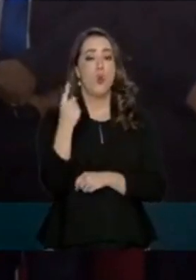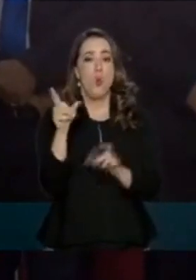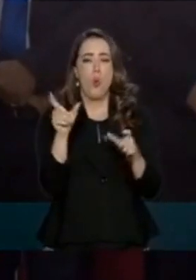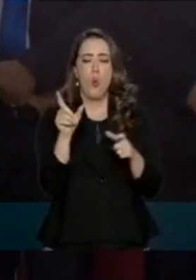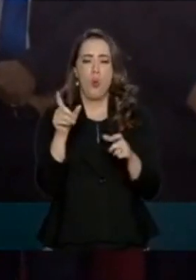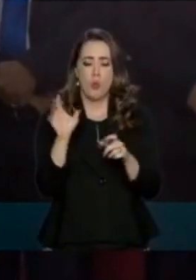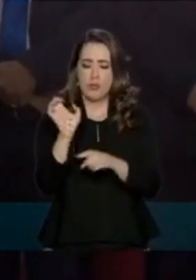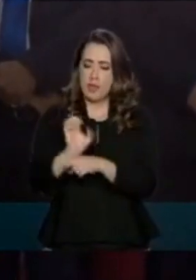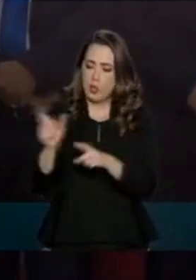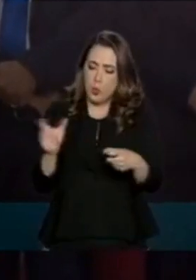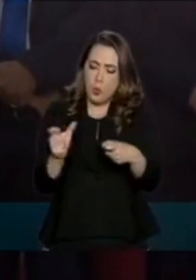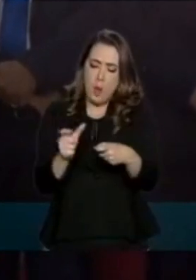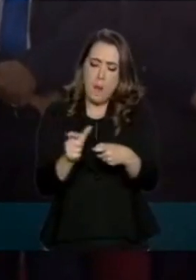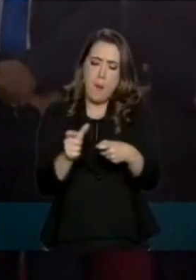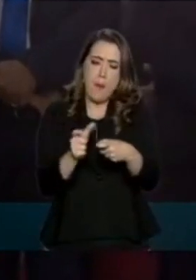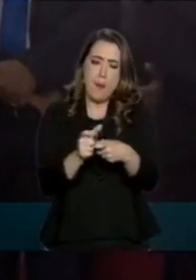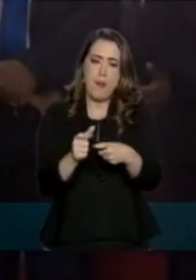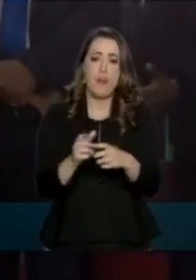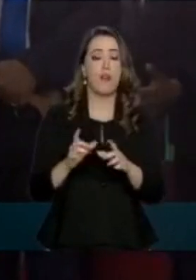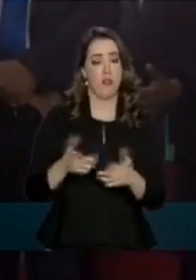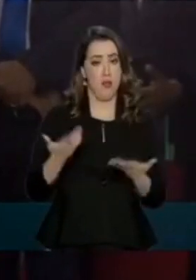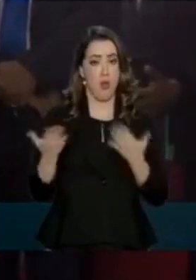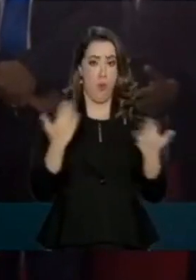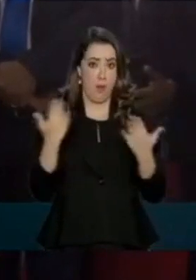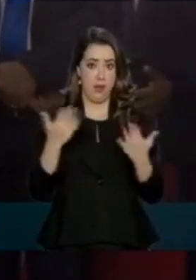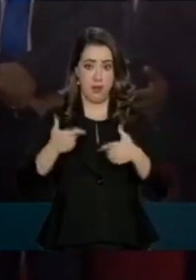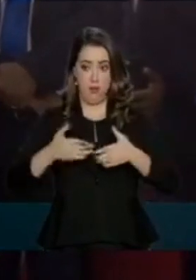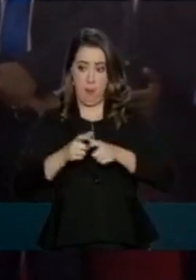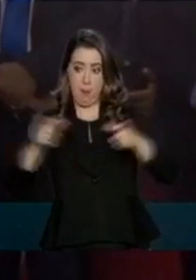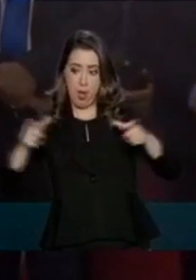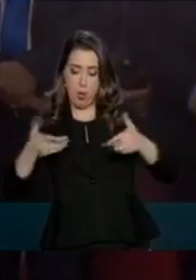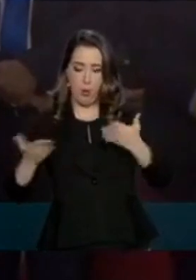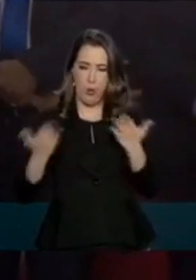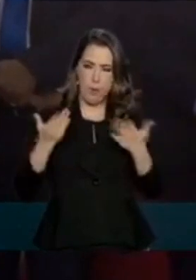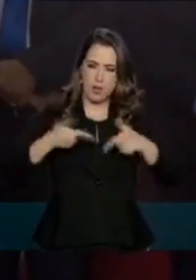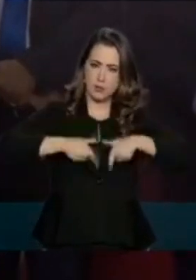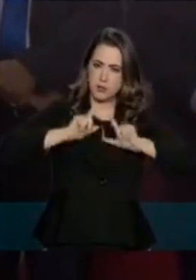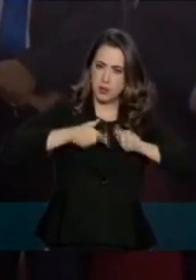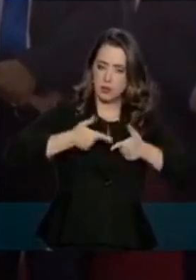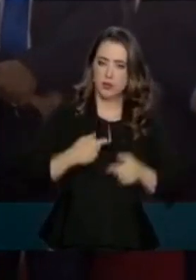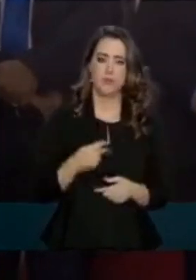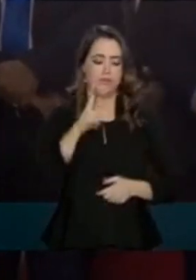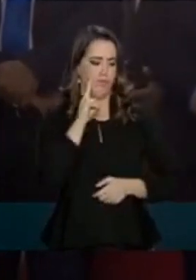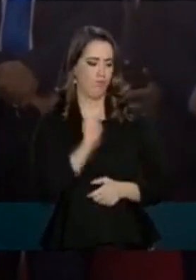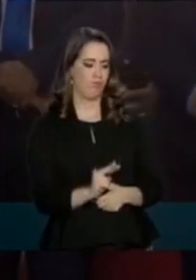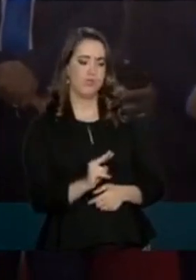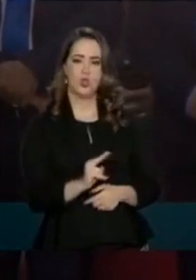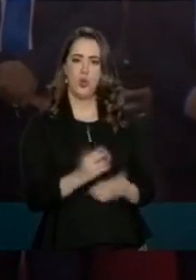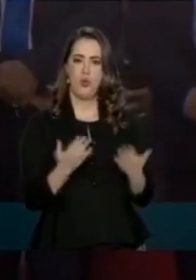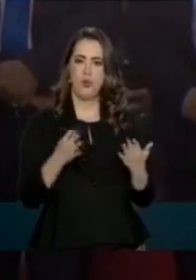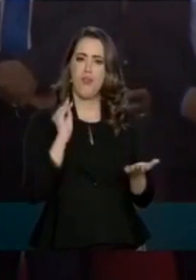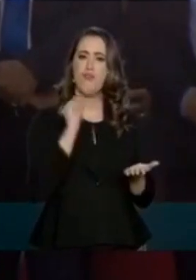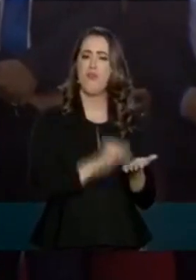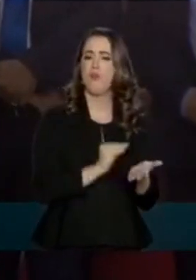Israel. E olhe o que nós não somos. O que nos falta, comandante